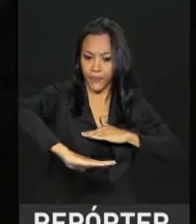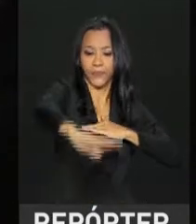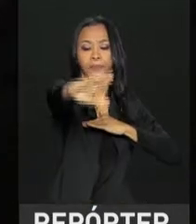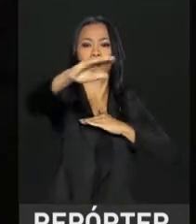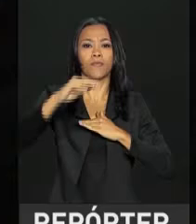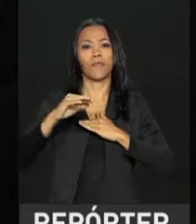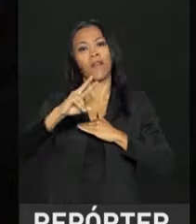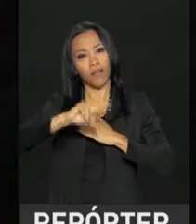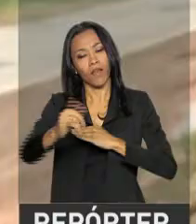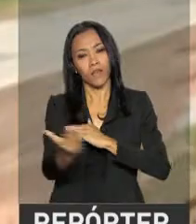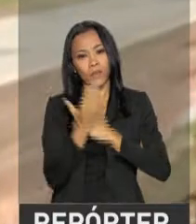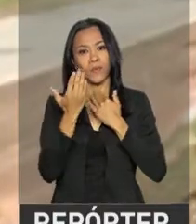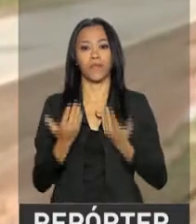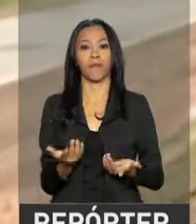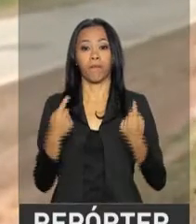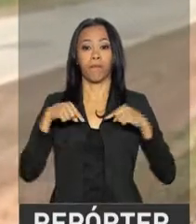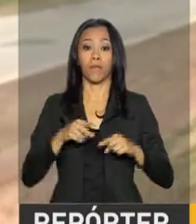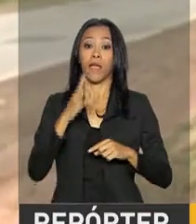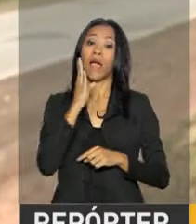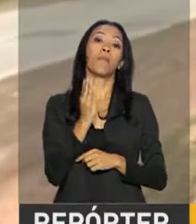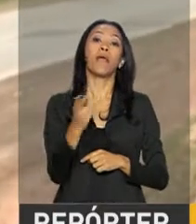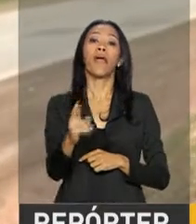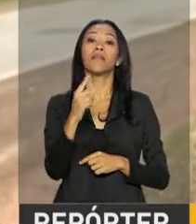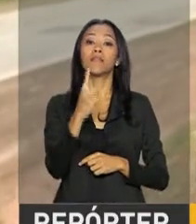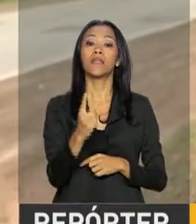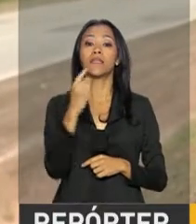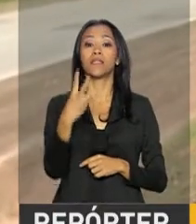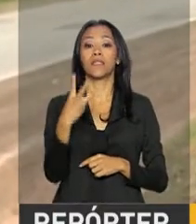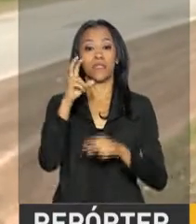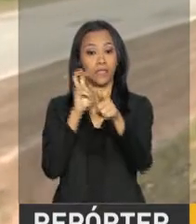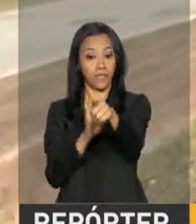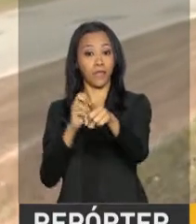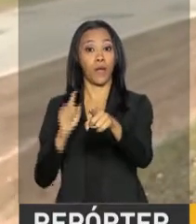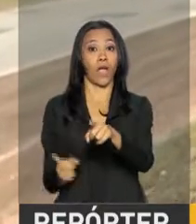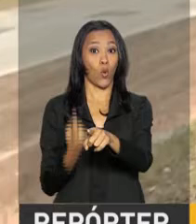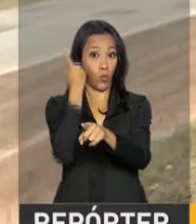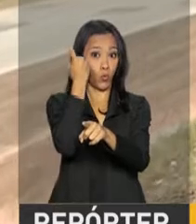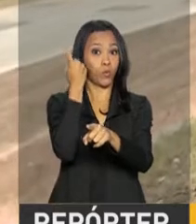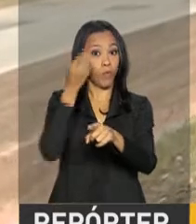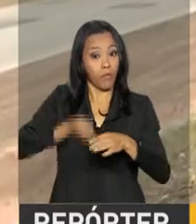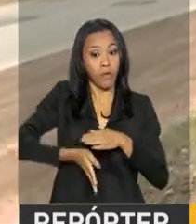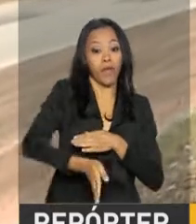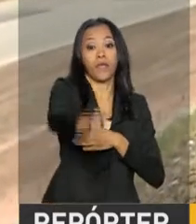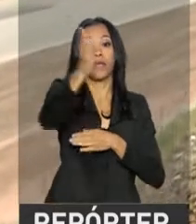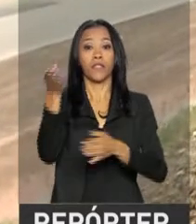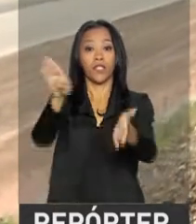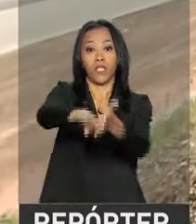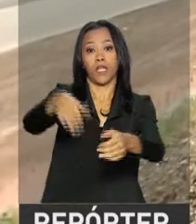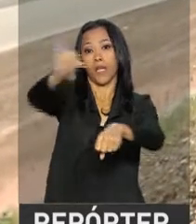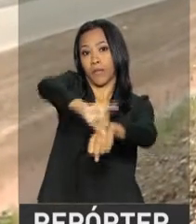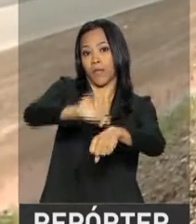somar com esses fatores. A BR-135 é o único acesso por terra entre o interior do estado e a capital São Luís.